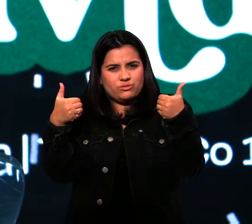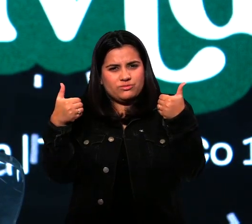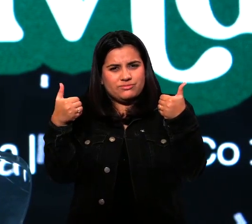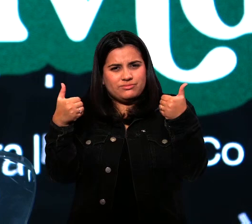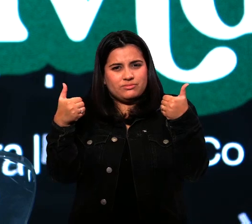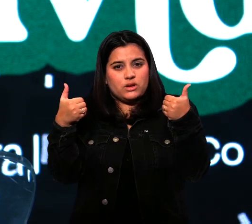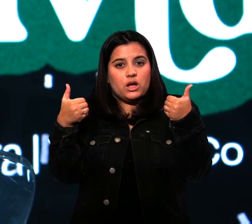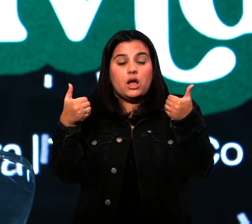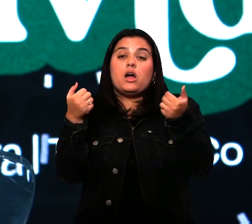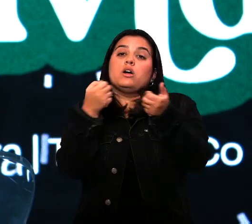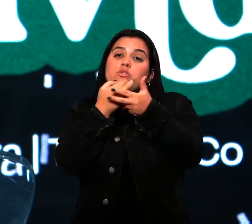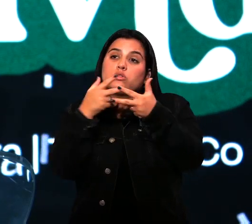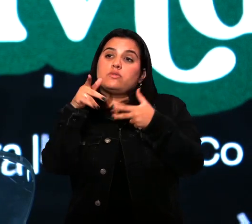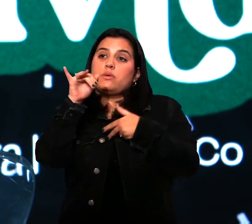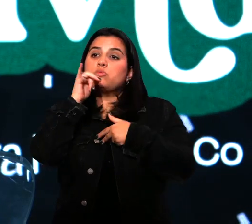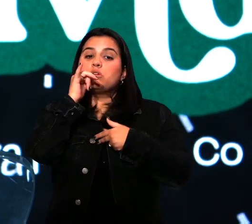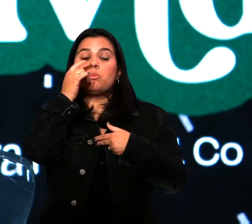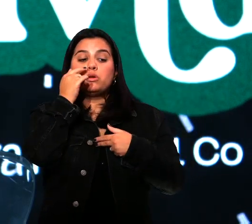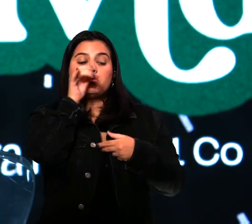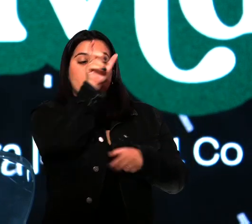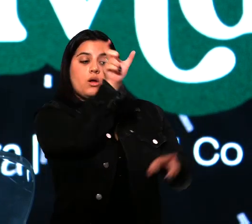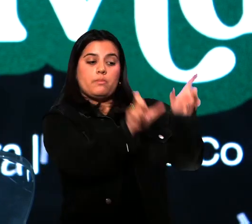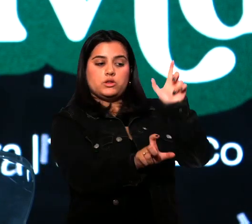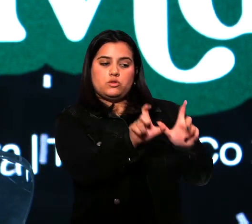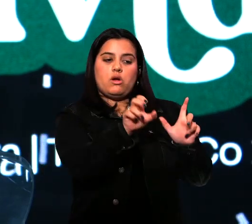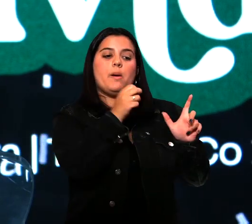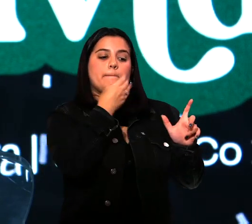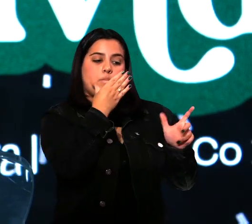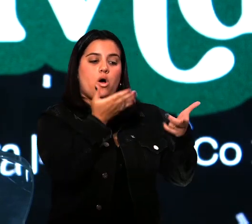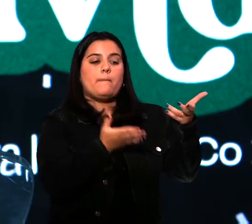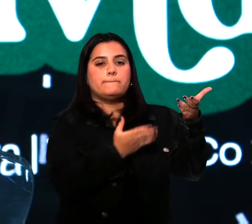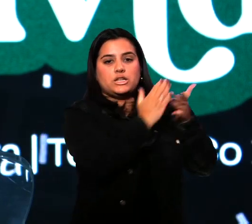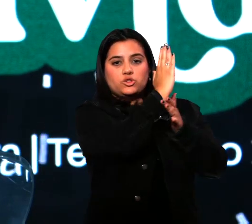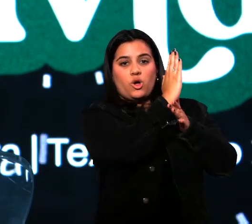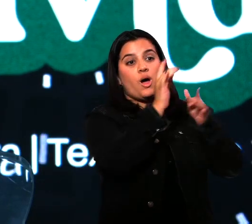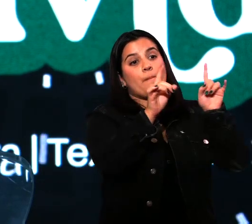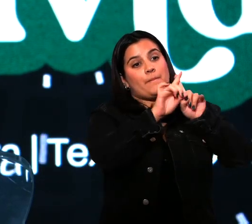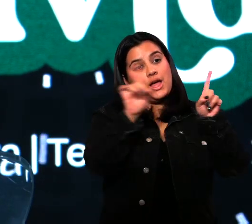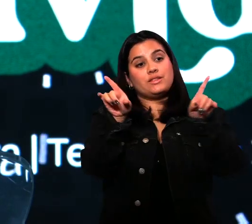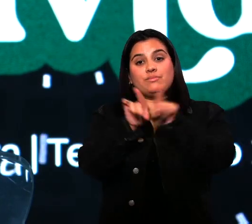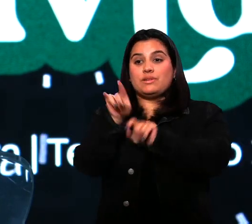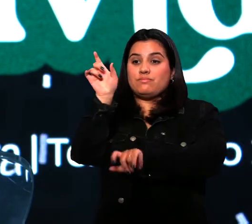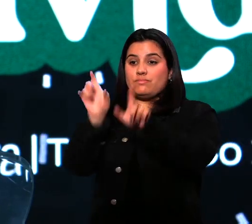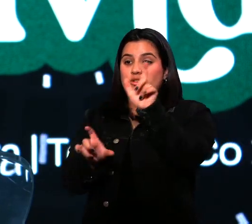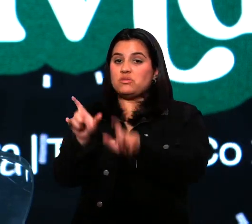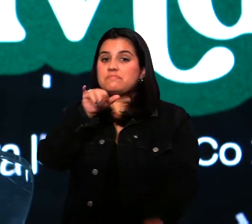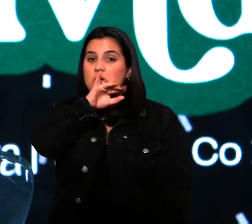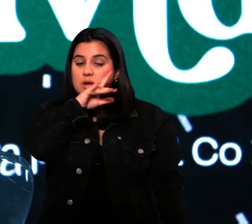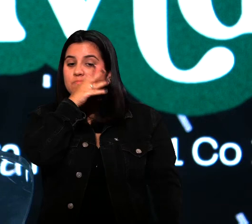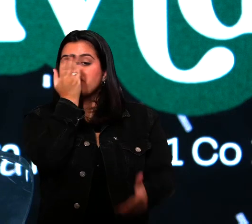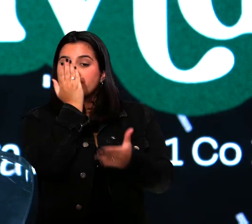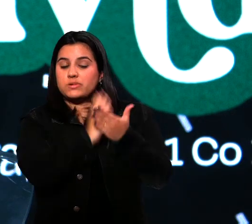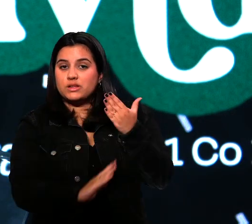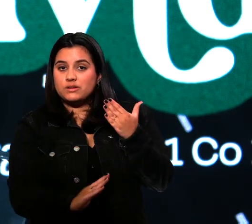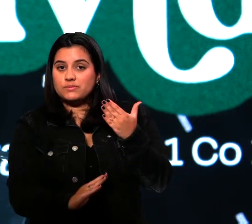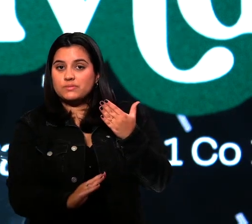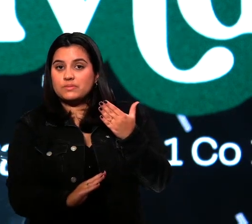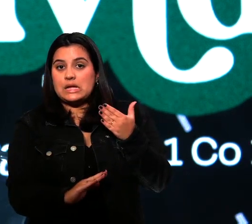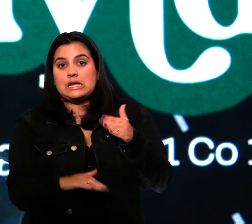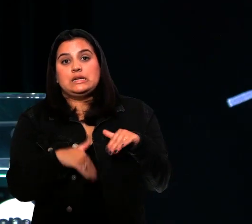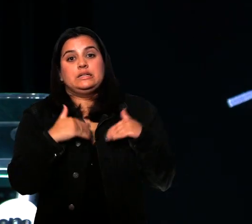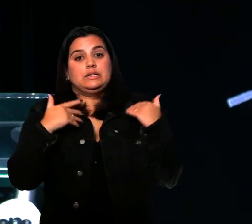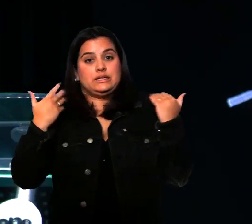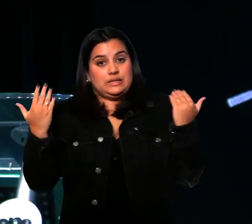são aprovados daqueles que não são aprovados pelo Senhor. Ou seja, divisões do nosso meio